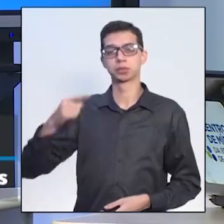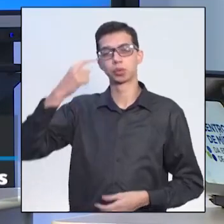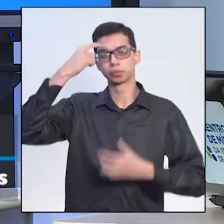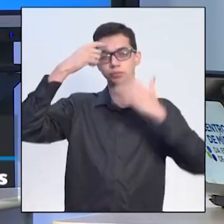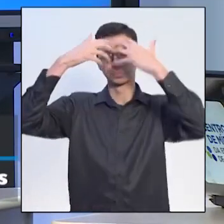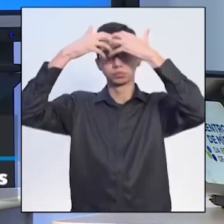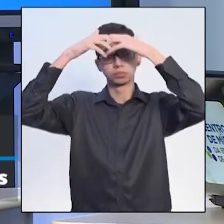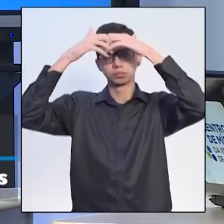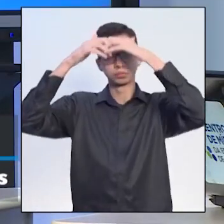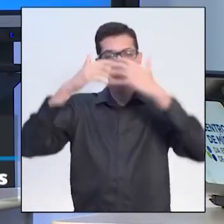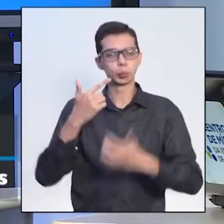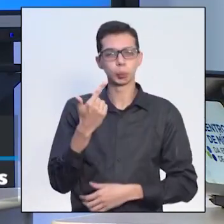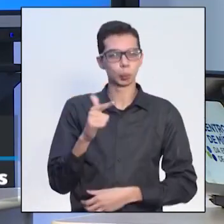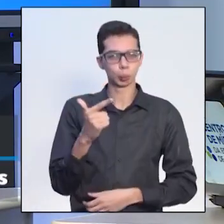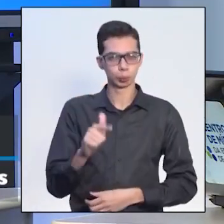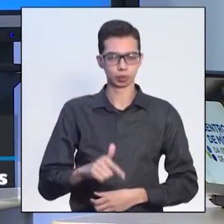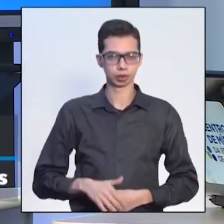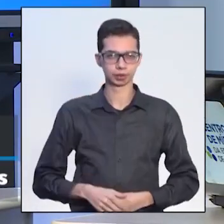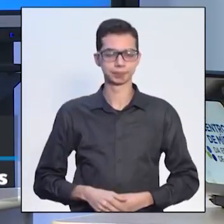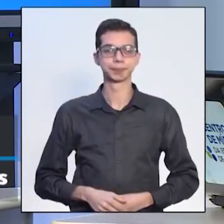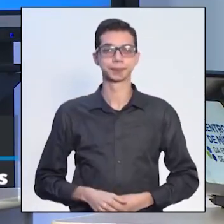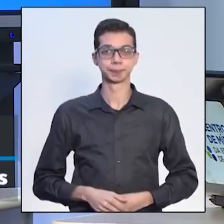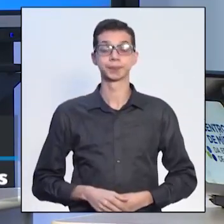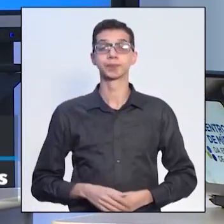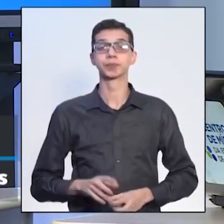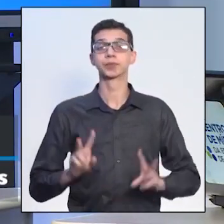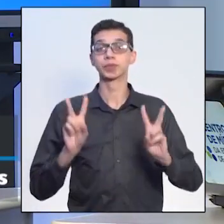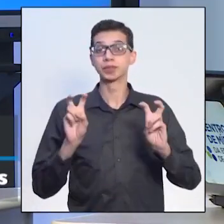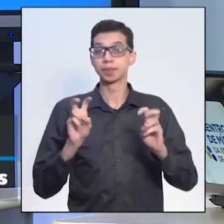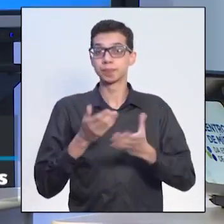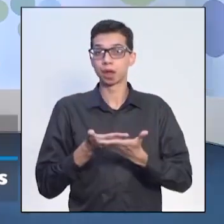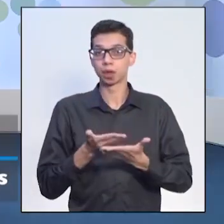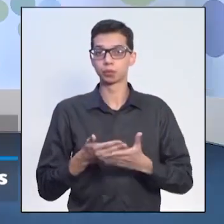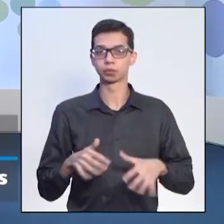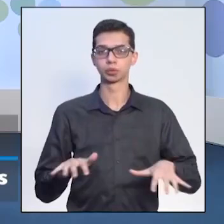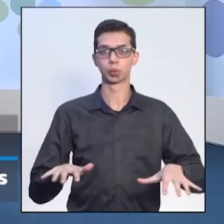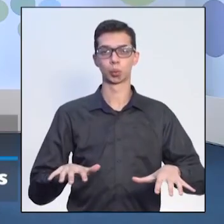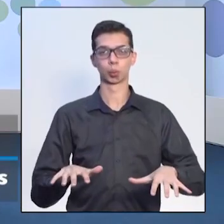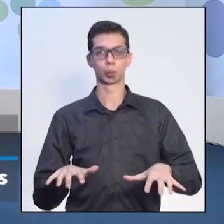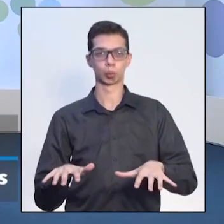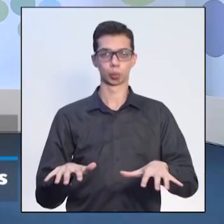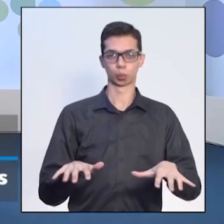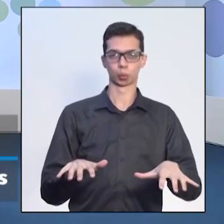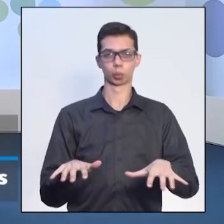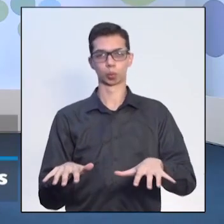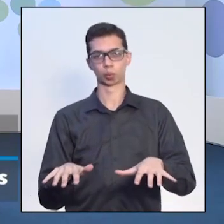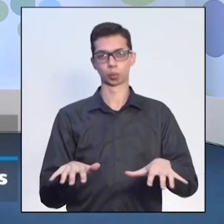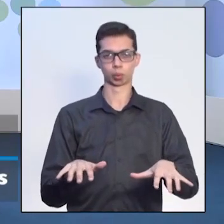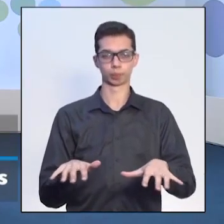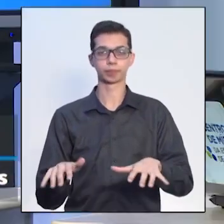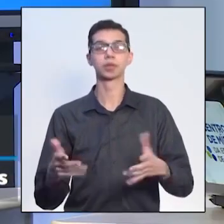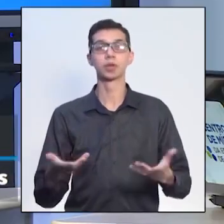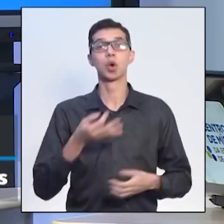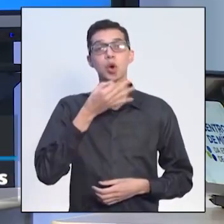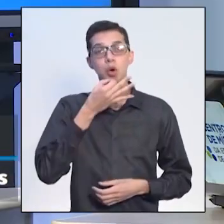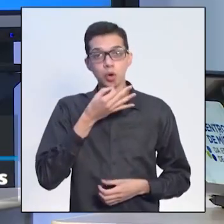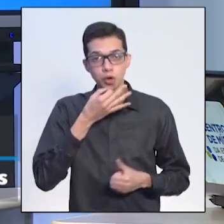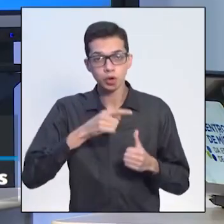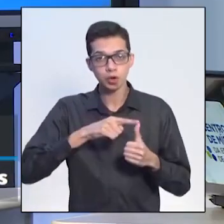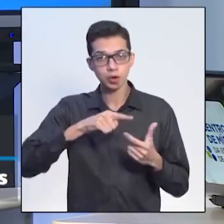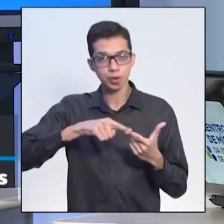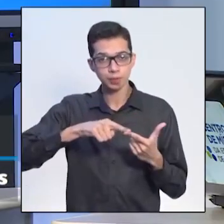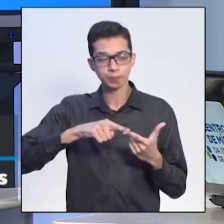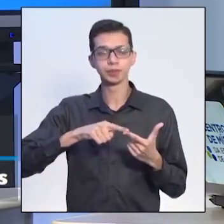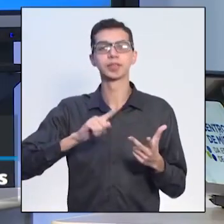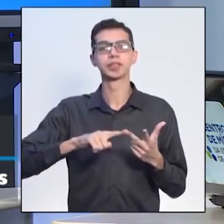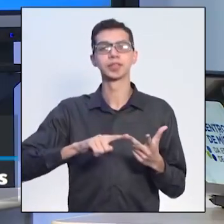aula chama-se Zumbis, né? O tema da aula é zumbis, opiniões e vlogs. Então, vamos definindo o que é o zumbi. E